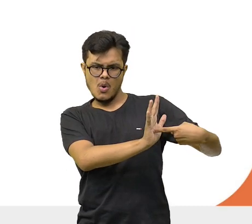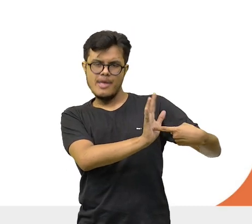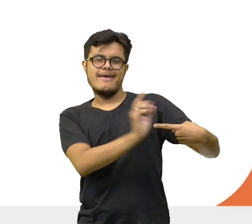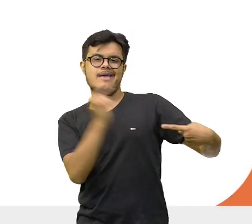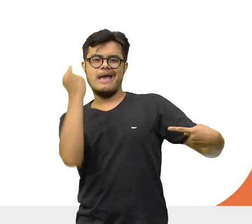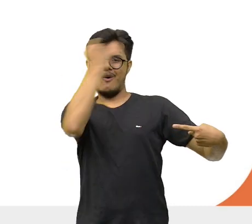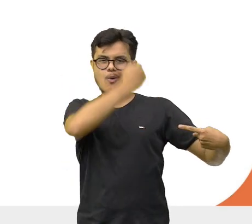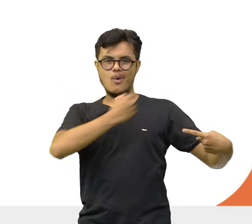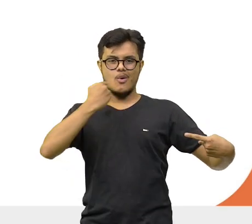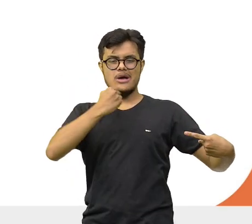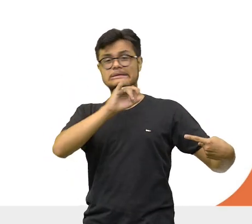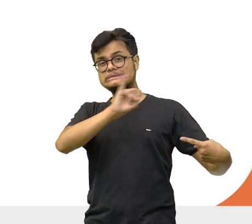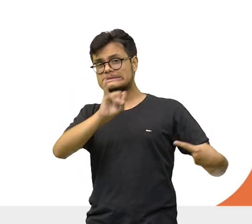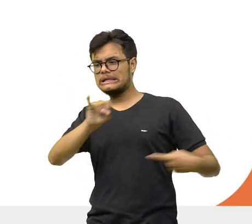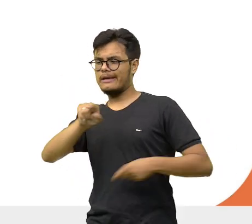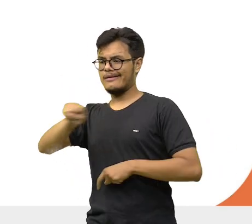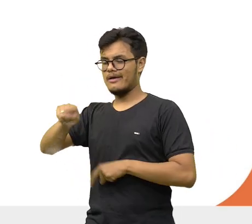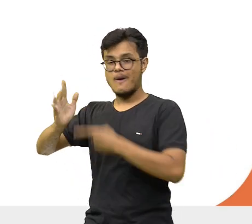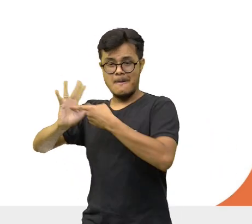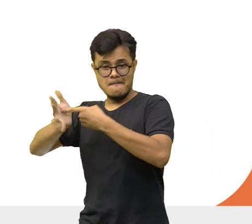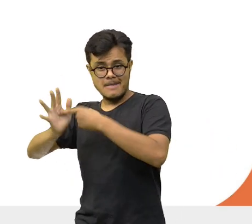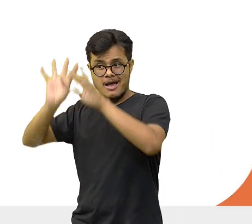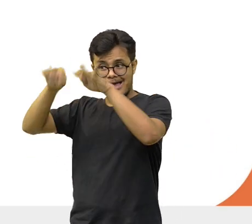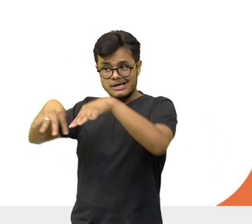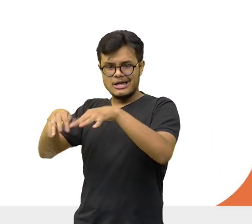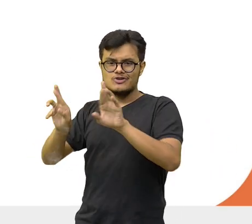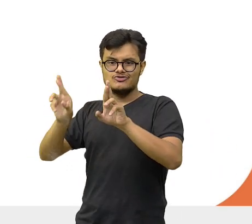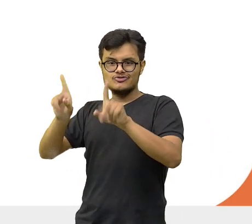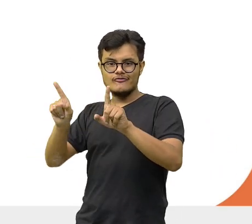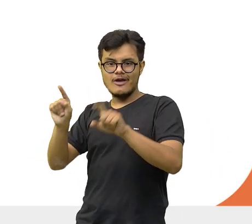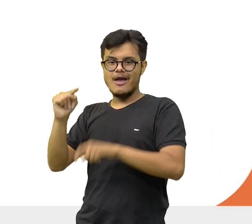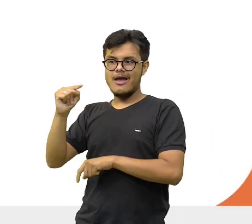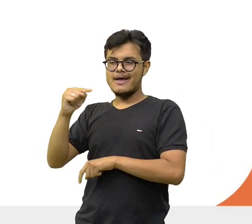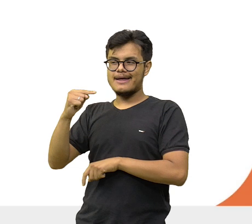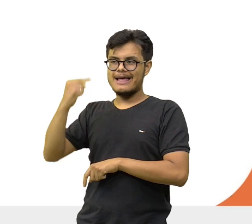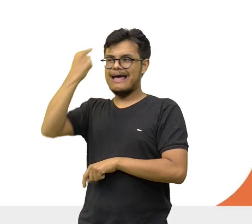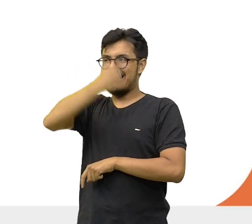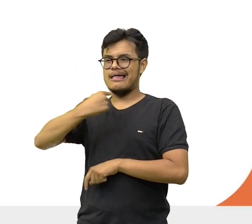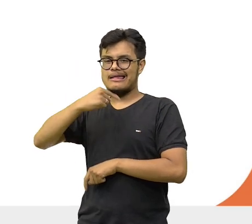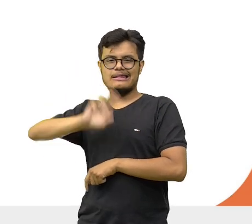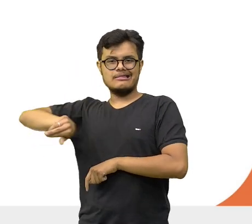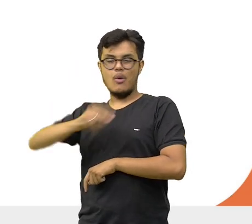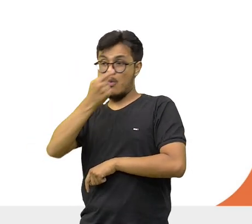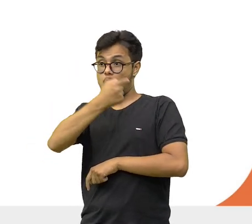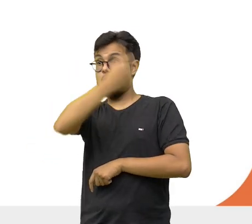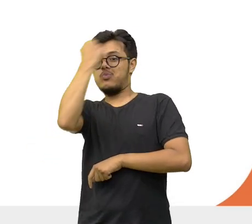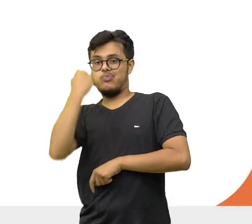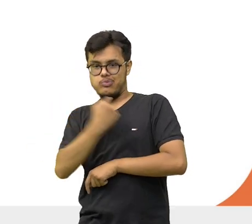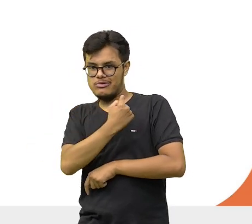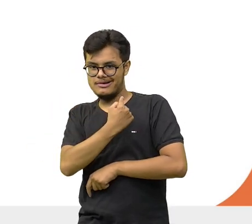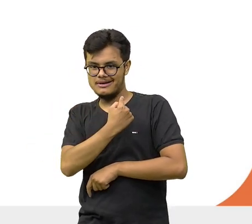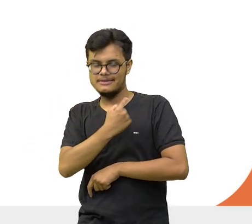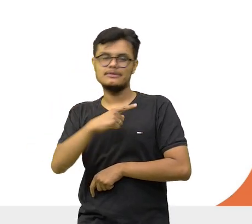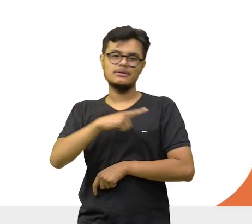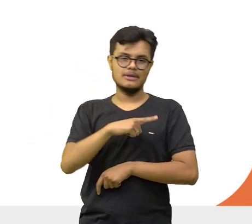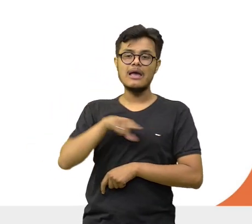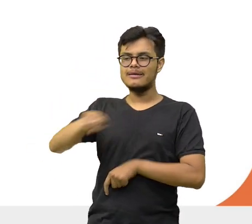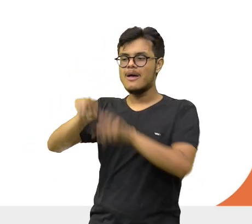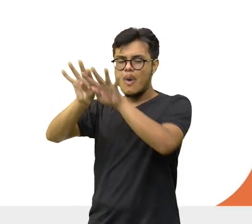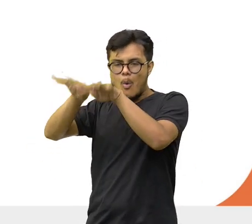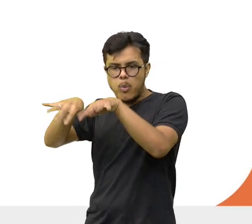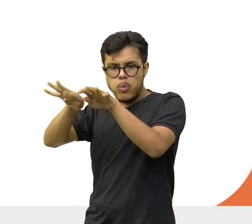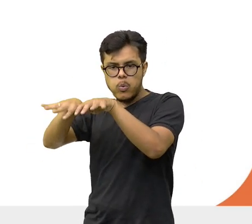horário. Se eu tiver ciclo no sentido anti-horário, eu tenho um refrigerador. E aí, eu